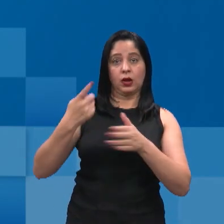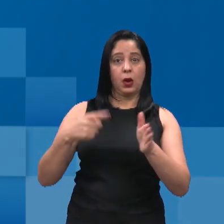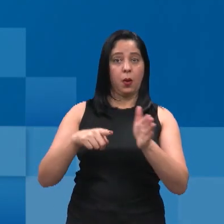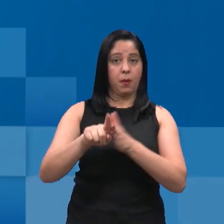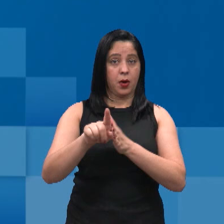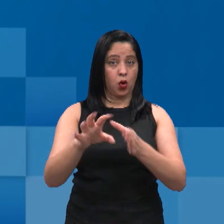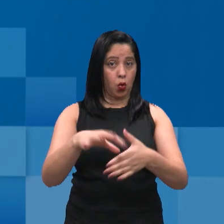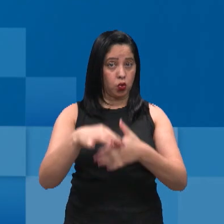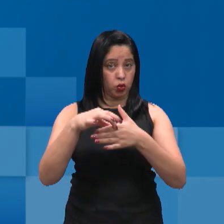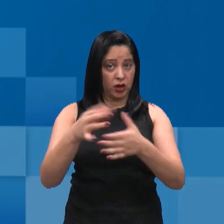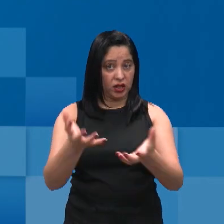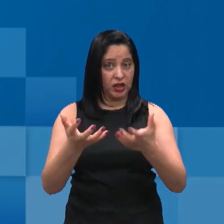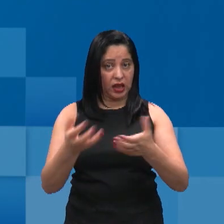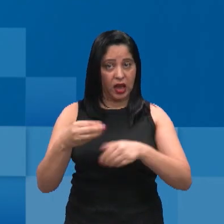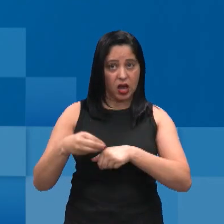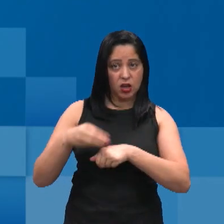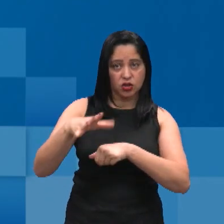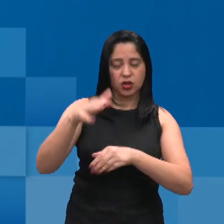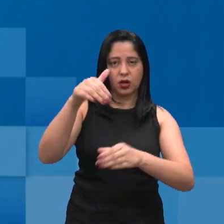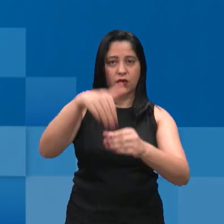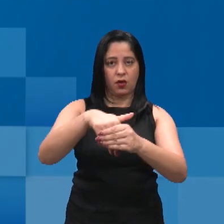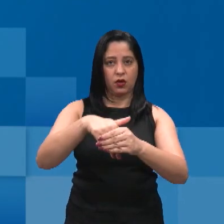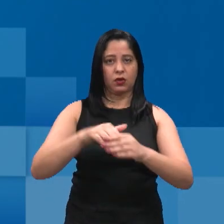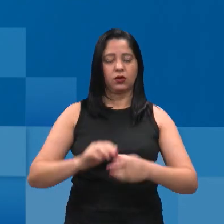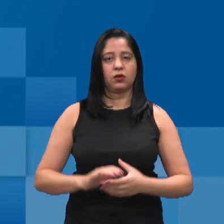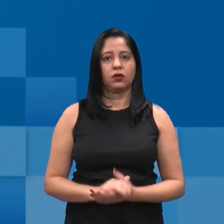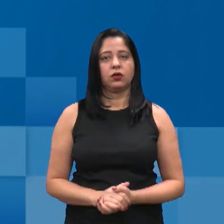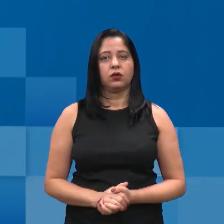liderança se deseja encaminhar a votação.